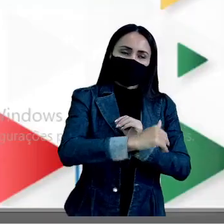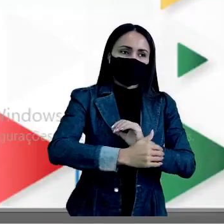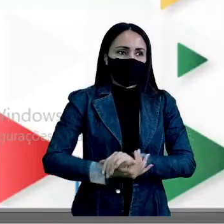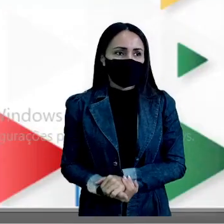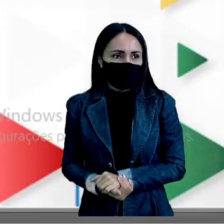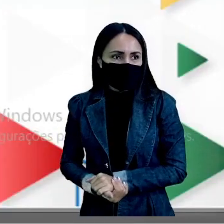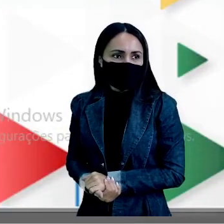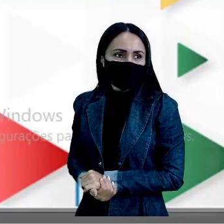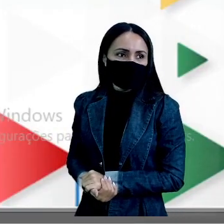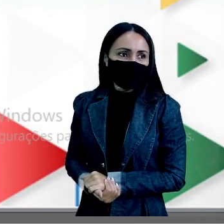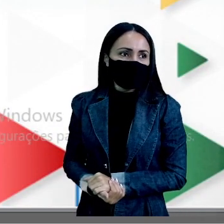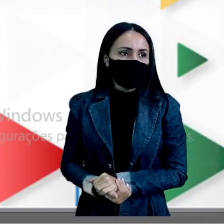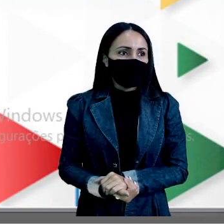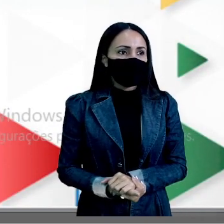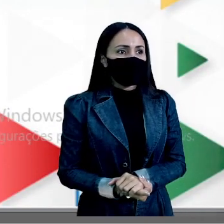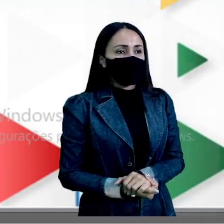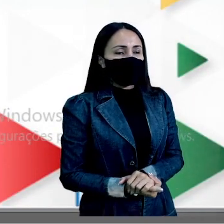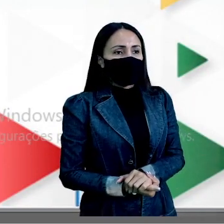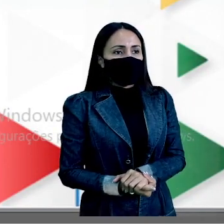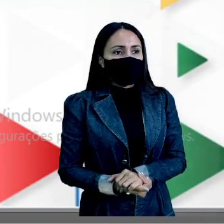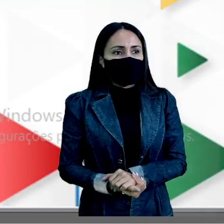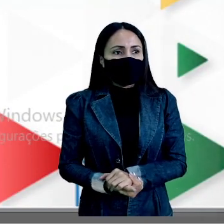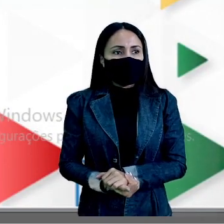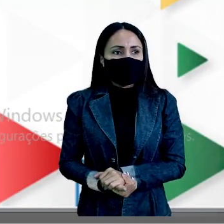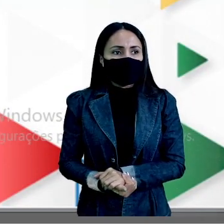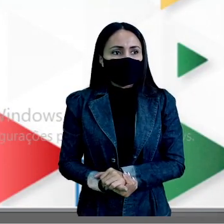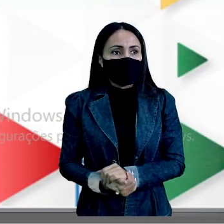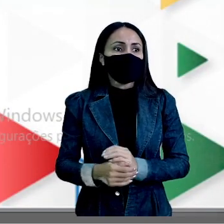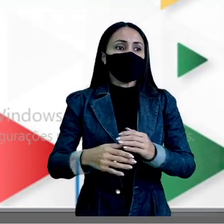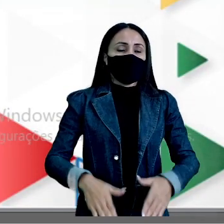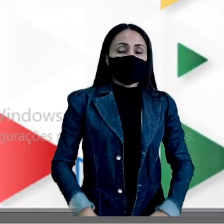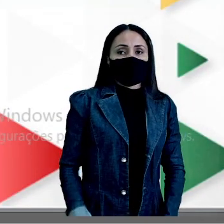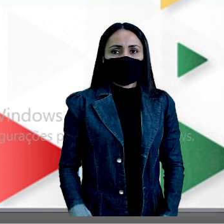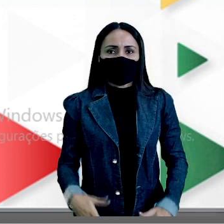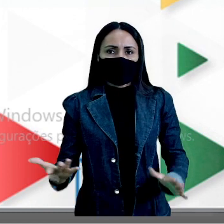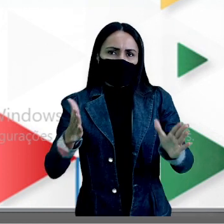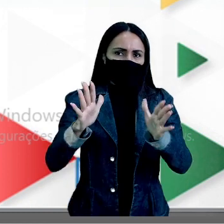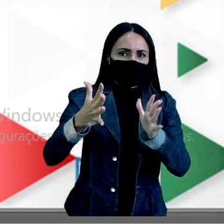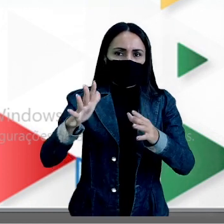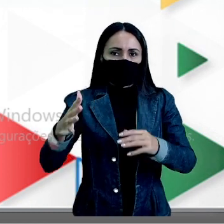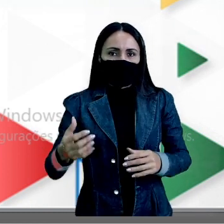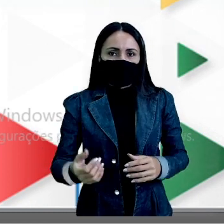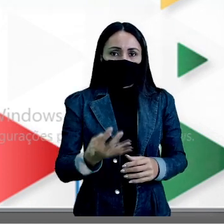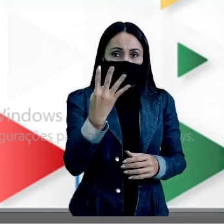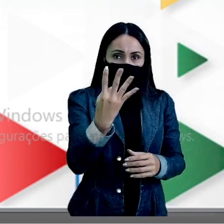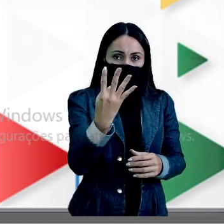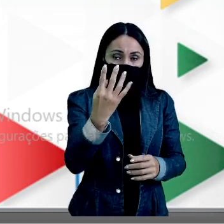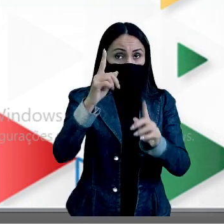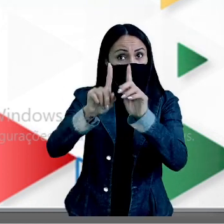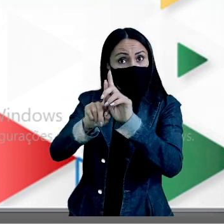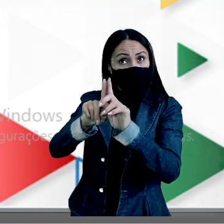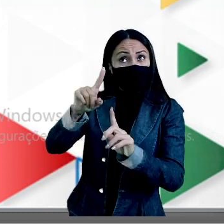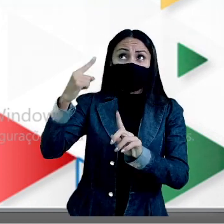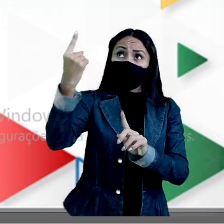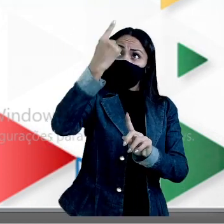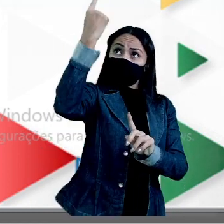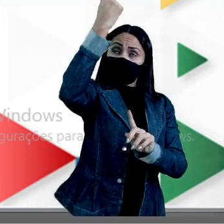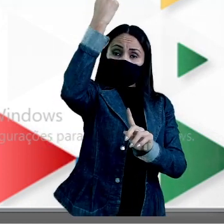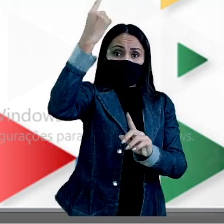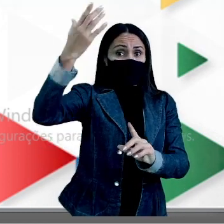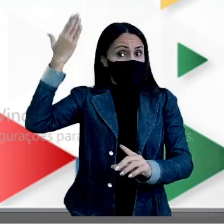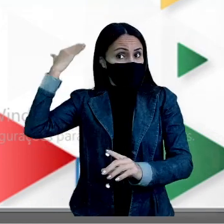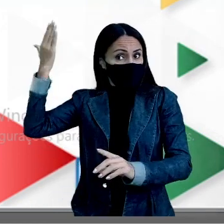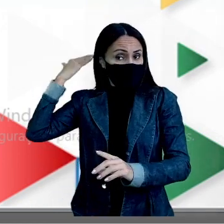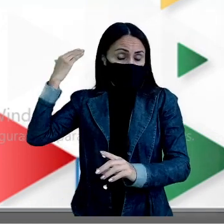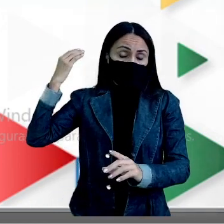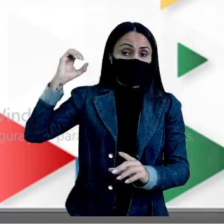Foliões. O Homem da Meia-Noite, com cerca de 4 metros de altura, é o mais antigo boneco gigante